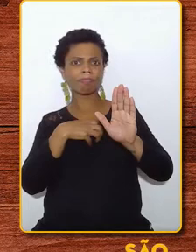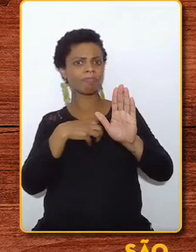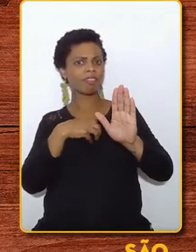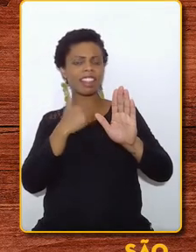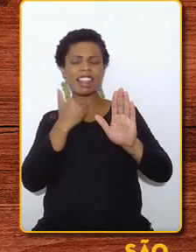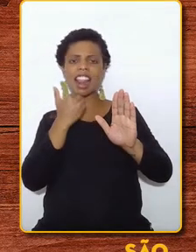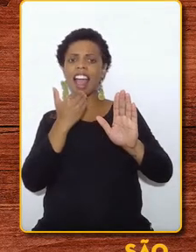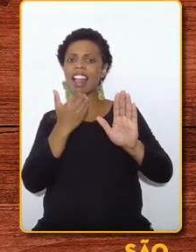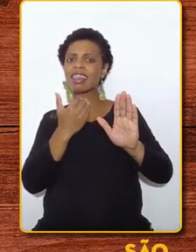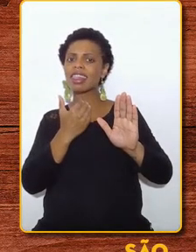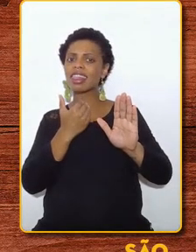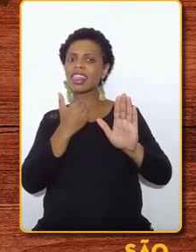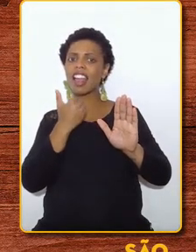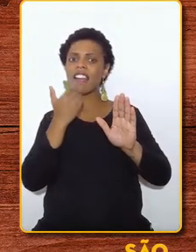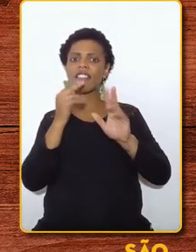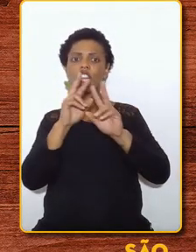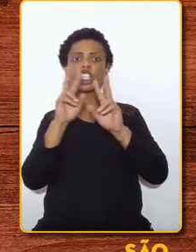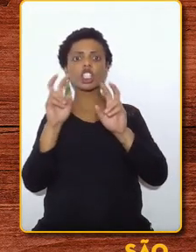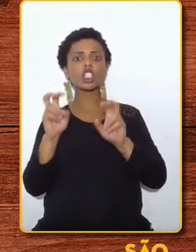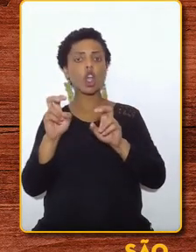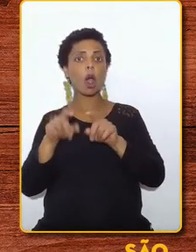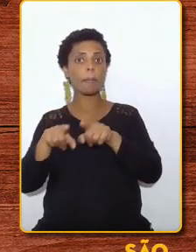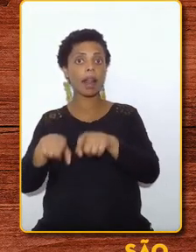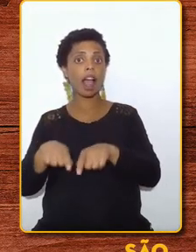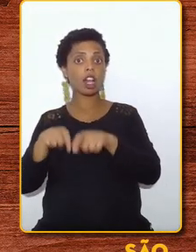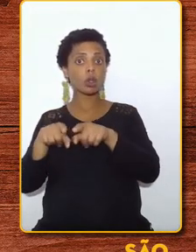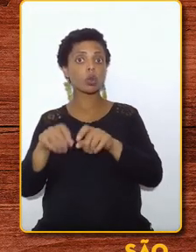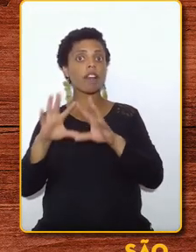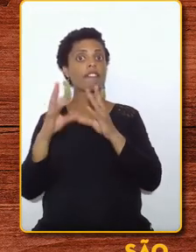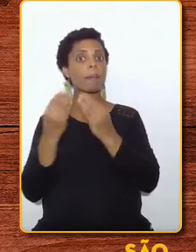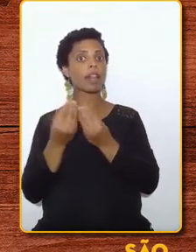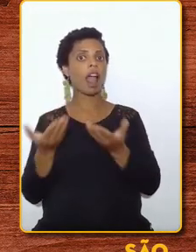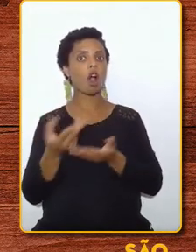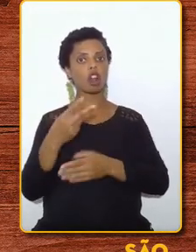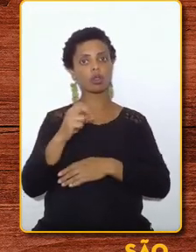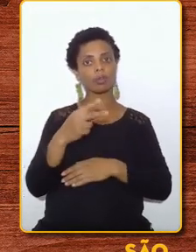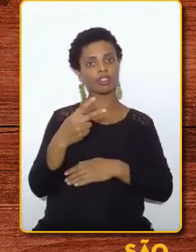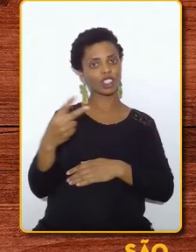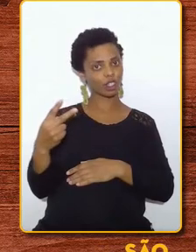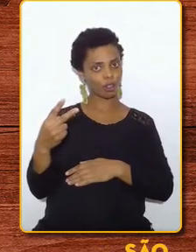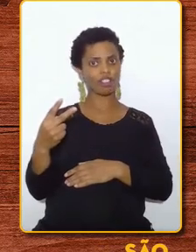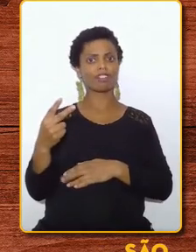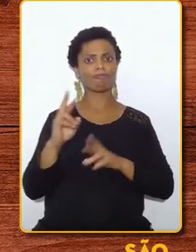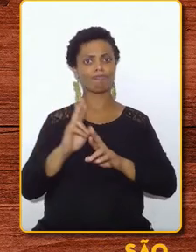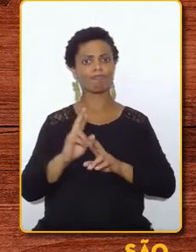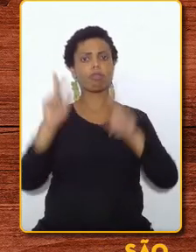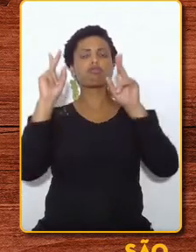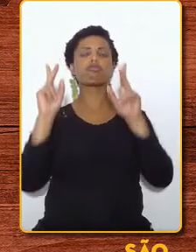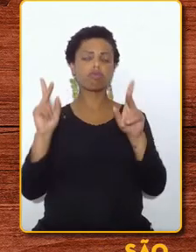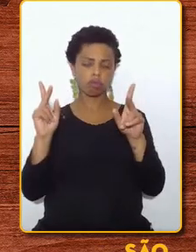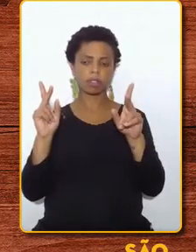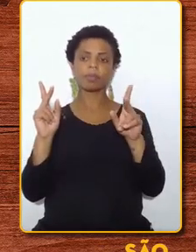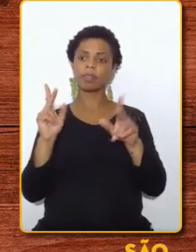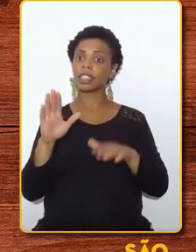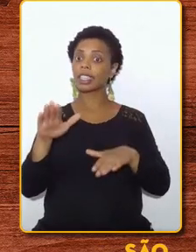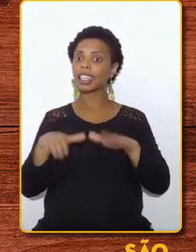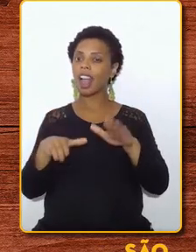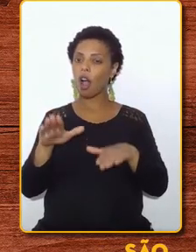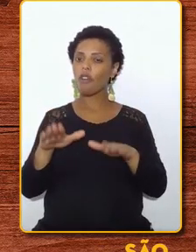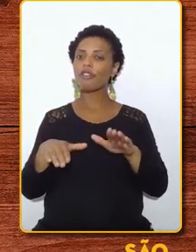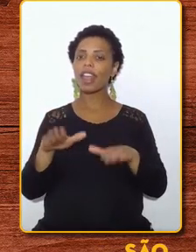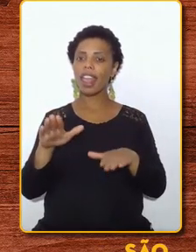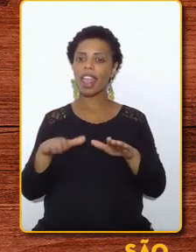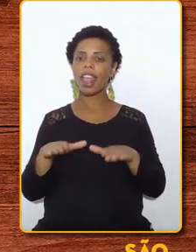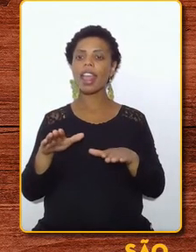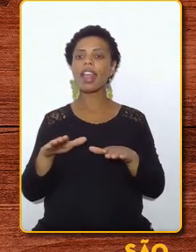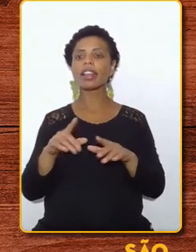de agricultura familiar em 2022, né? Talvez a gente tenha um espaço depois